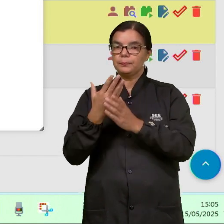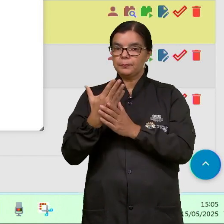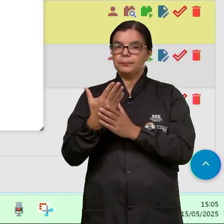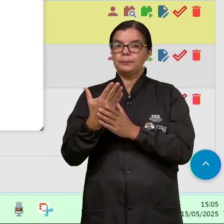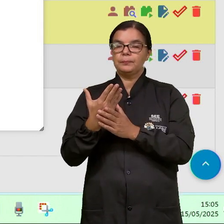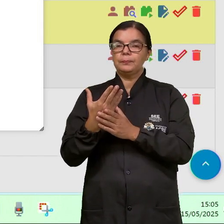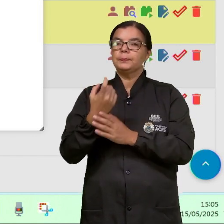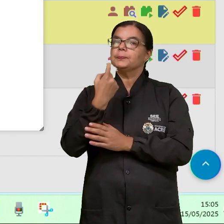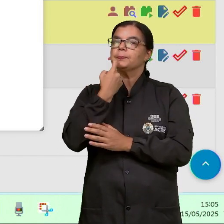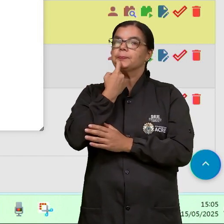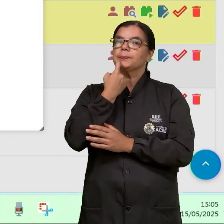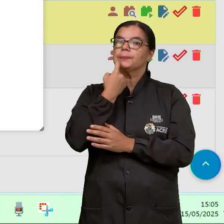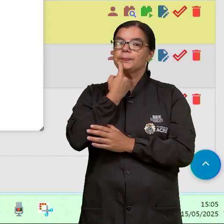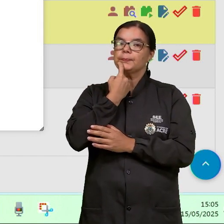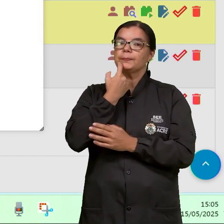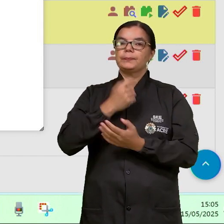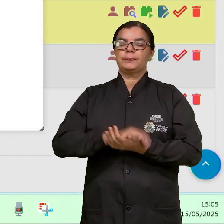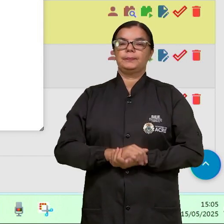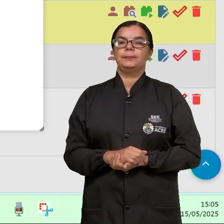sexta.